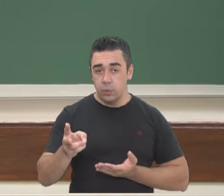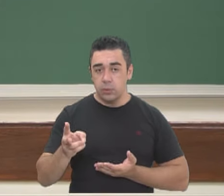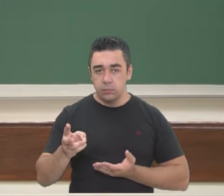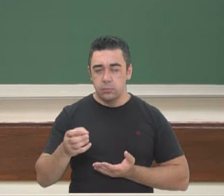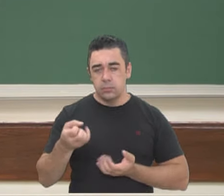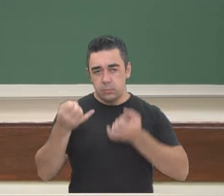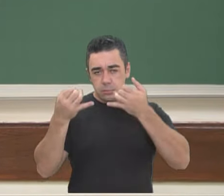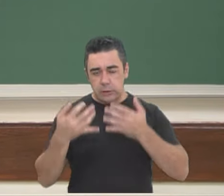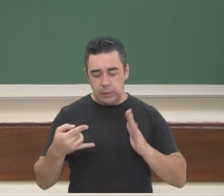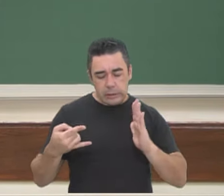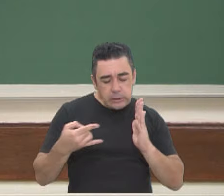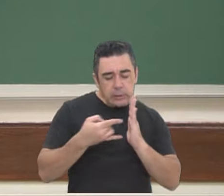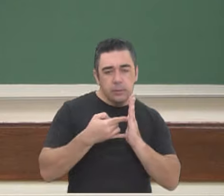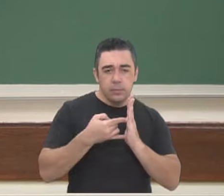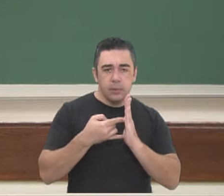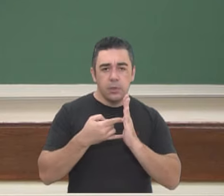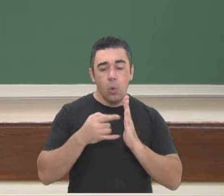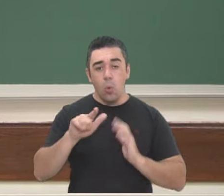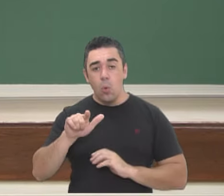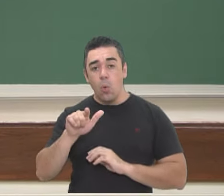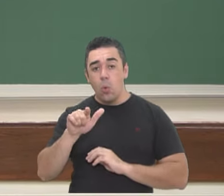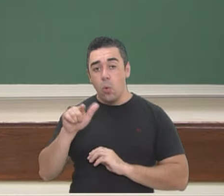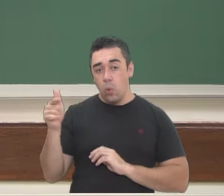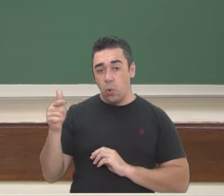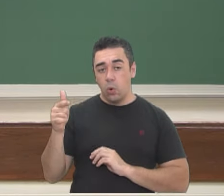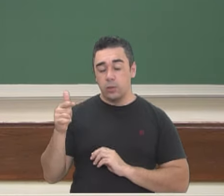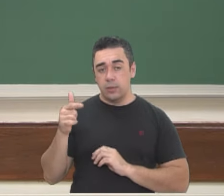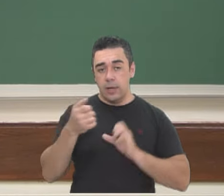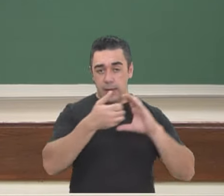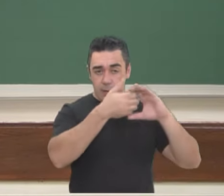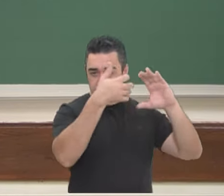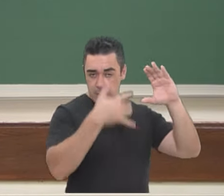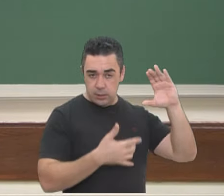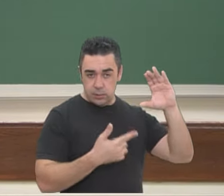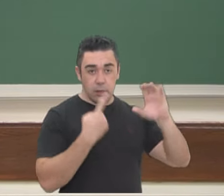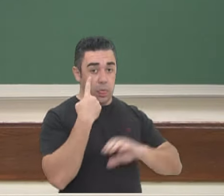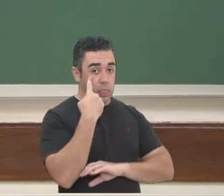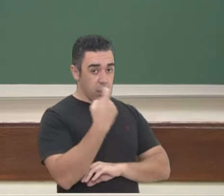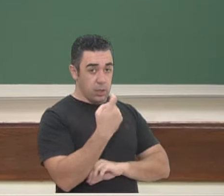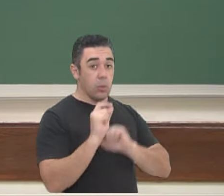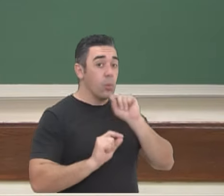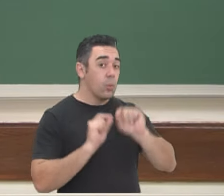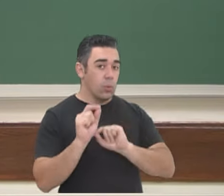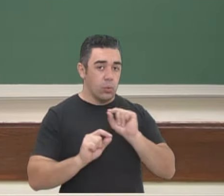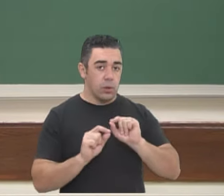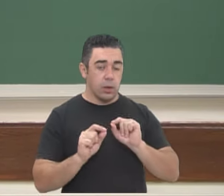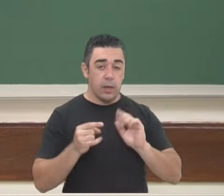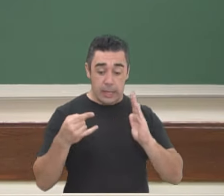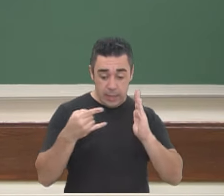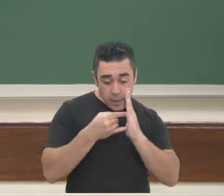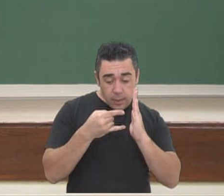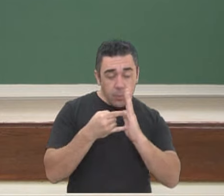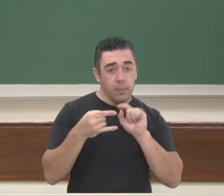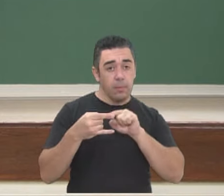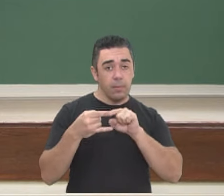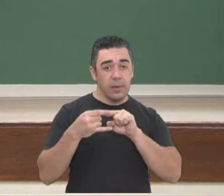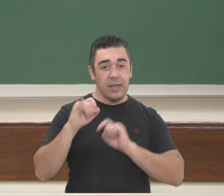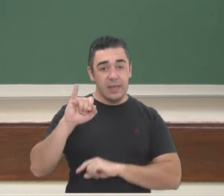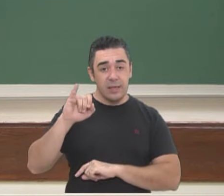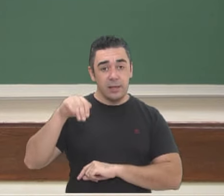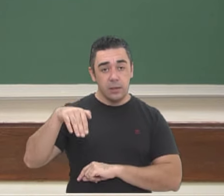cima uma outra característica bem bacana bem interessante deles é que todo ímã